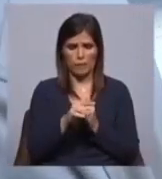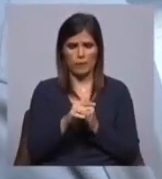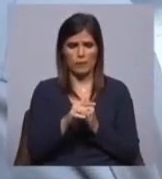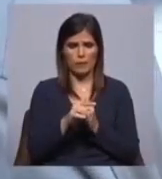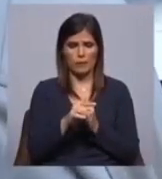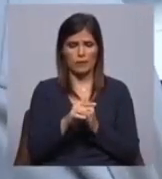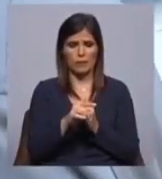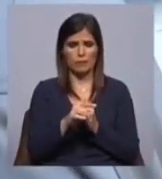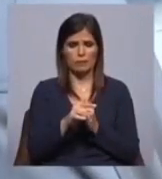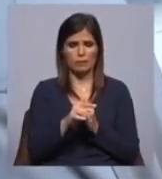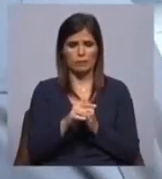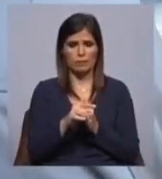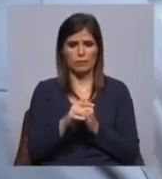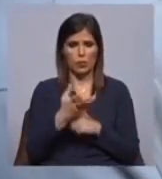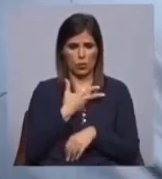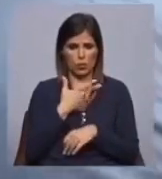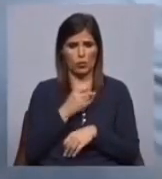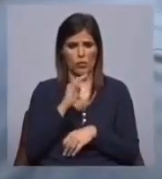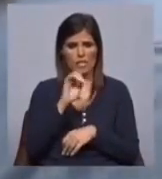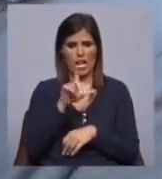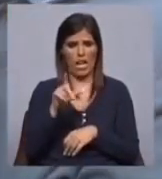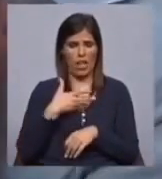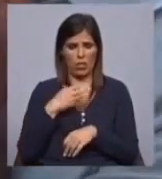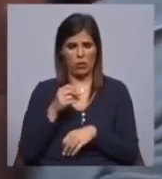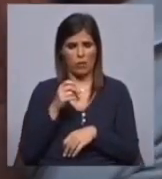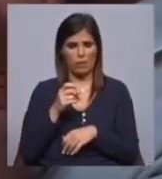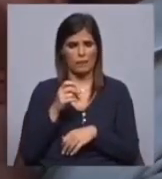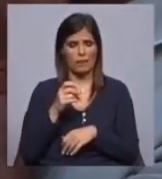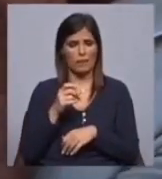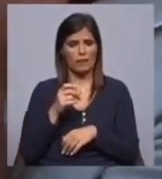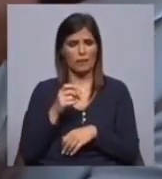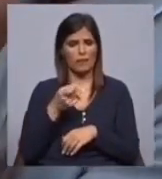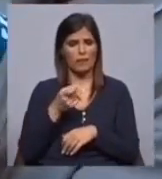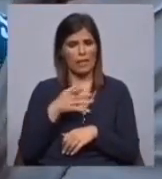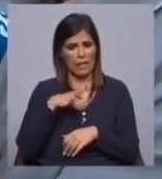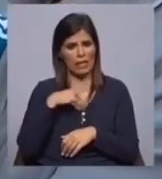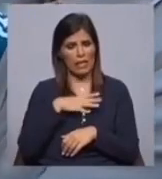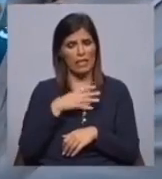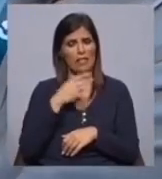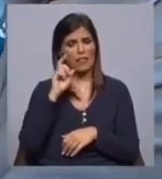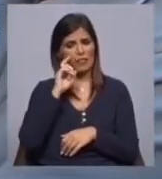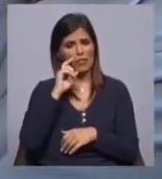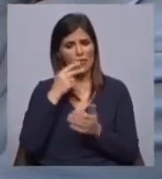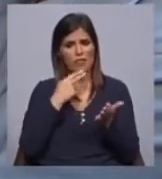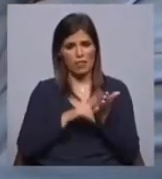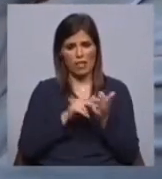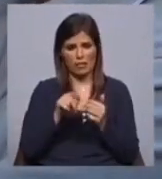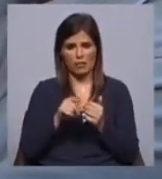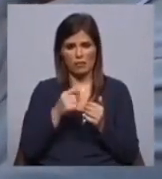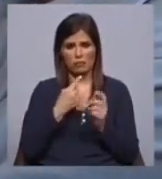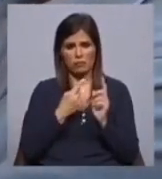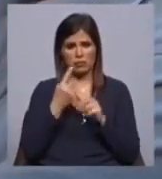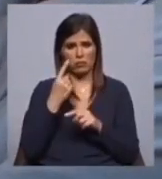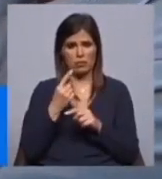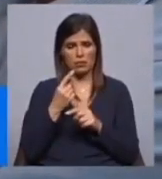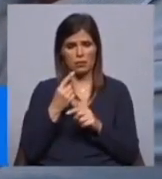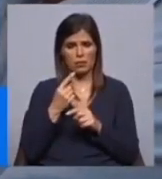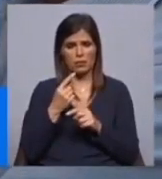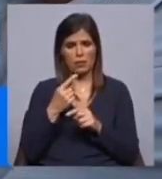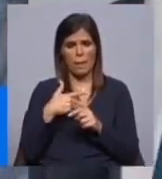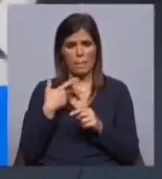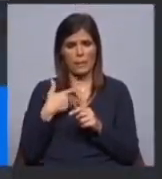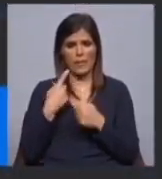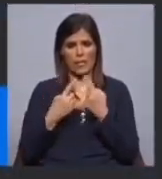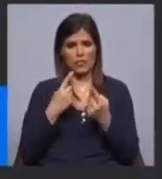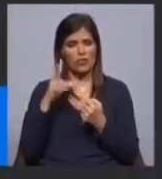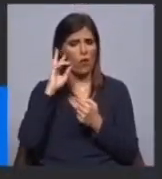deste advogado. Aí até mesmo carinha de lampo. Defender a verdade sobre estes factos e denuncia a todos. Pena que às vezes